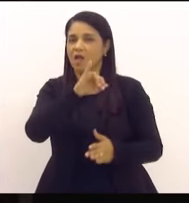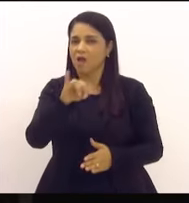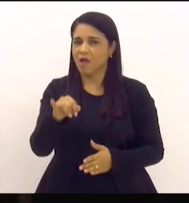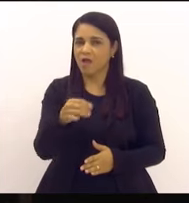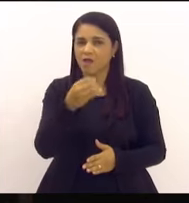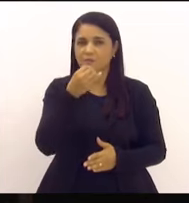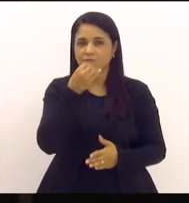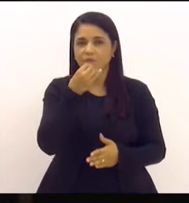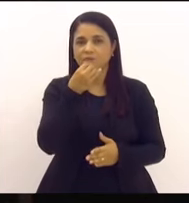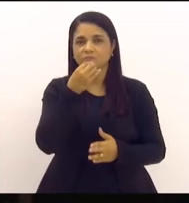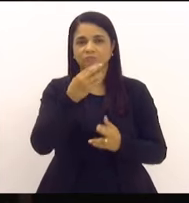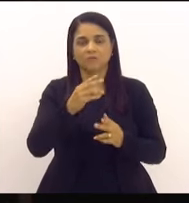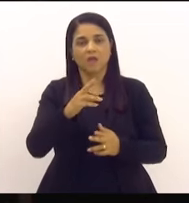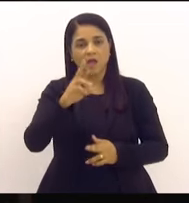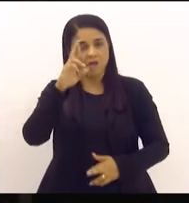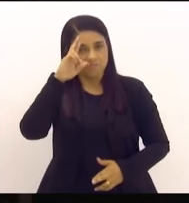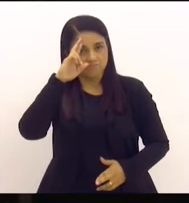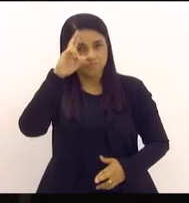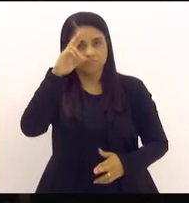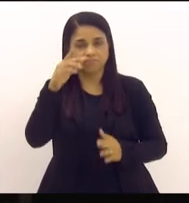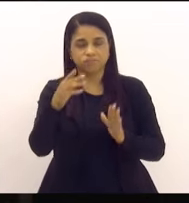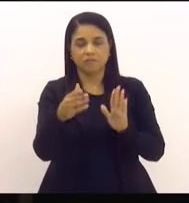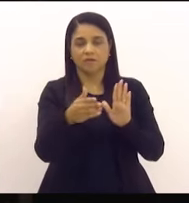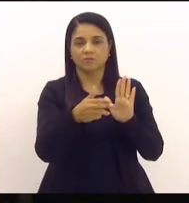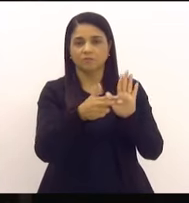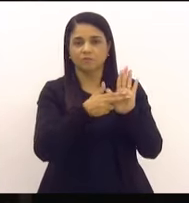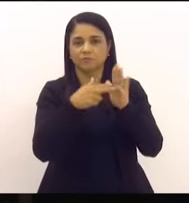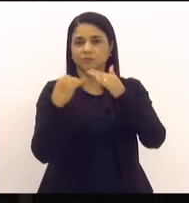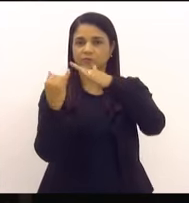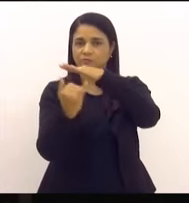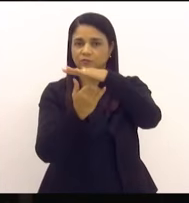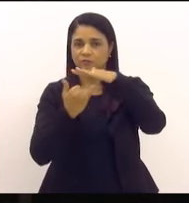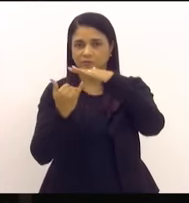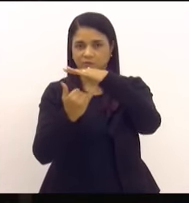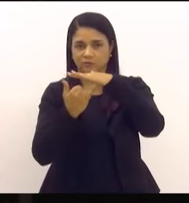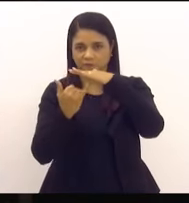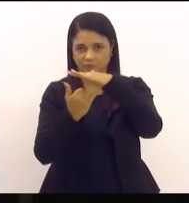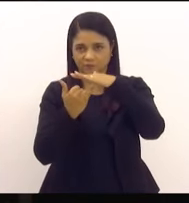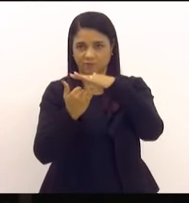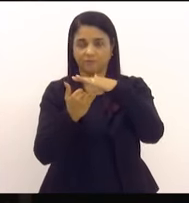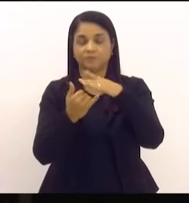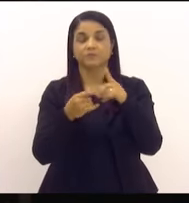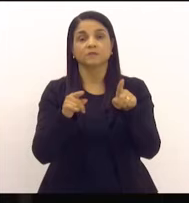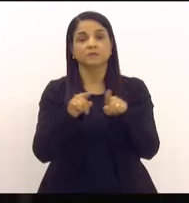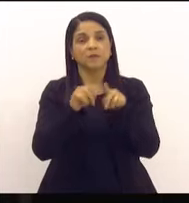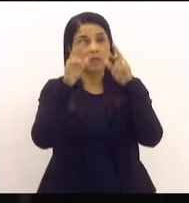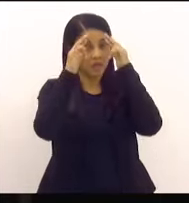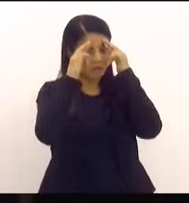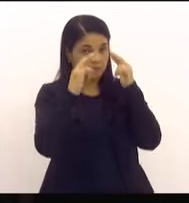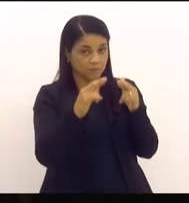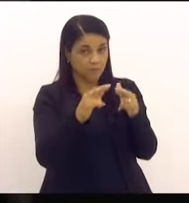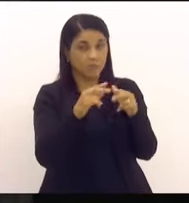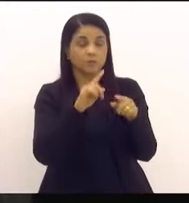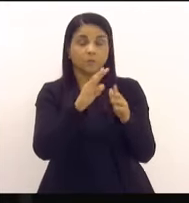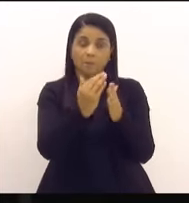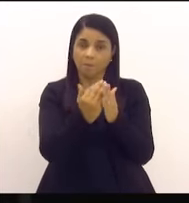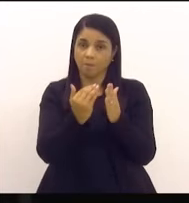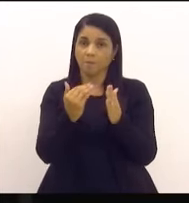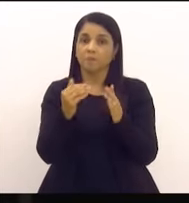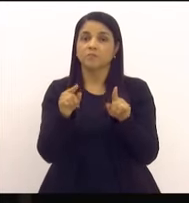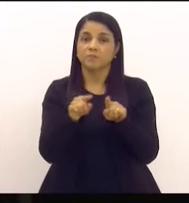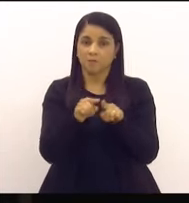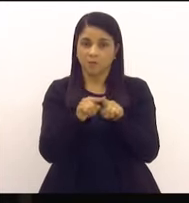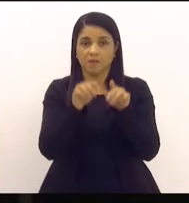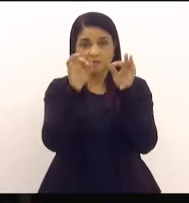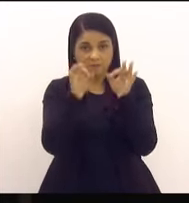poder assumir o comando da sua instituição. Isso é respeito à tiragem. Só que mais respeito ainda à tiragem, e certamente